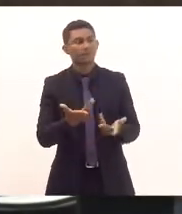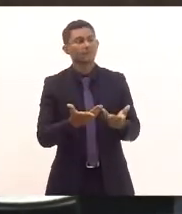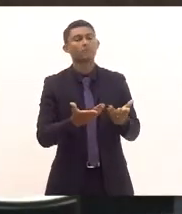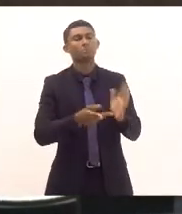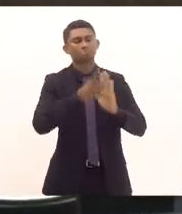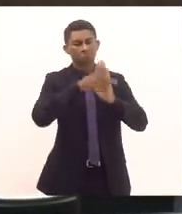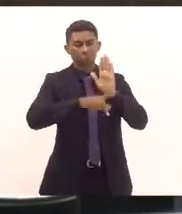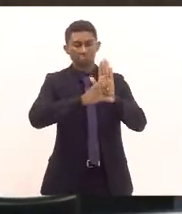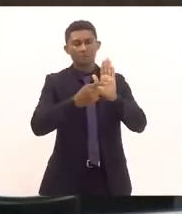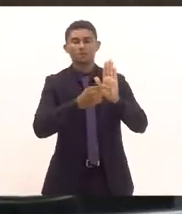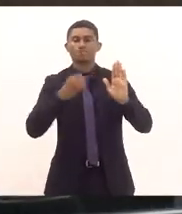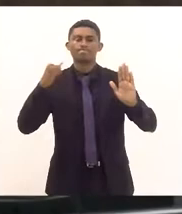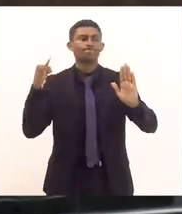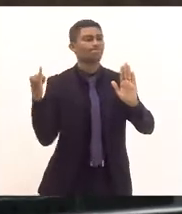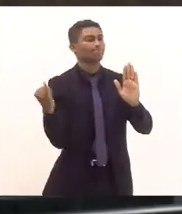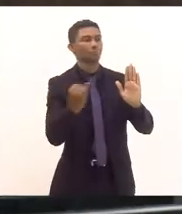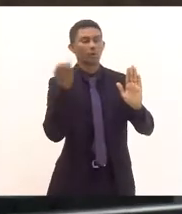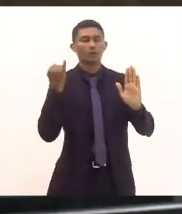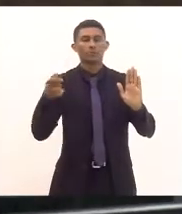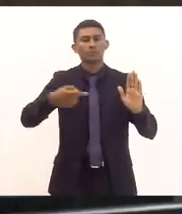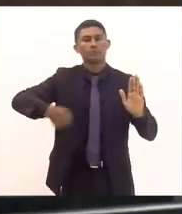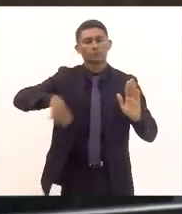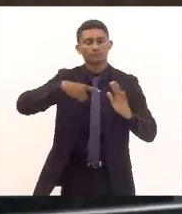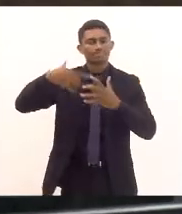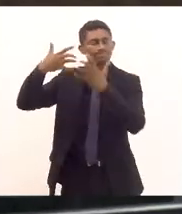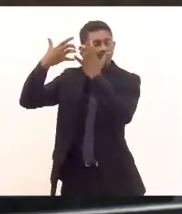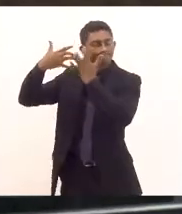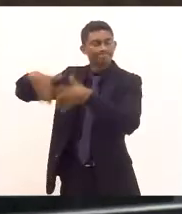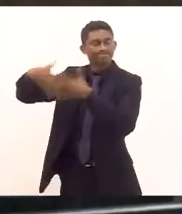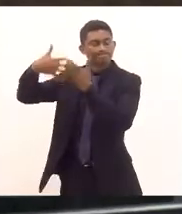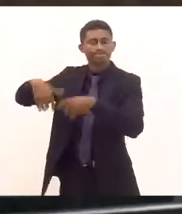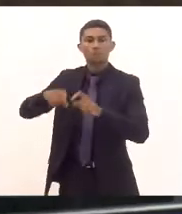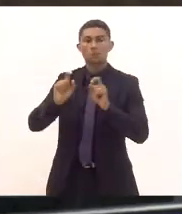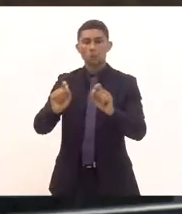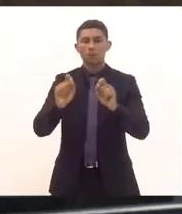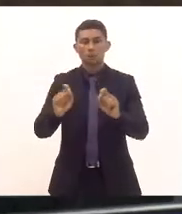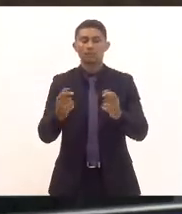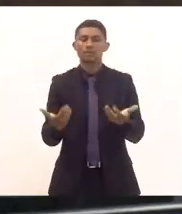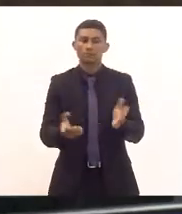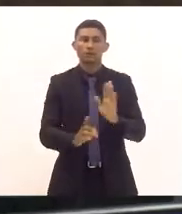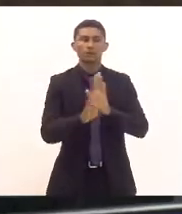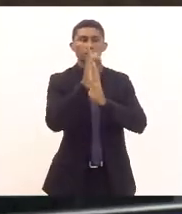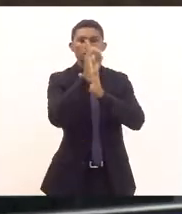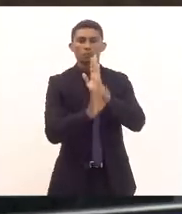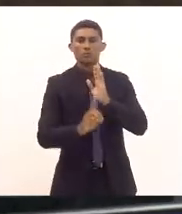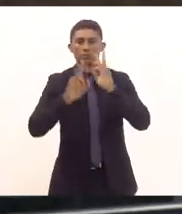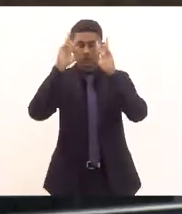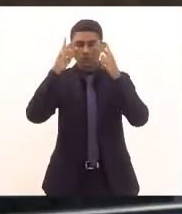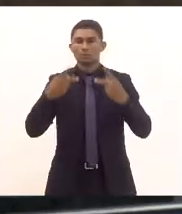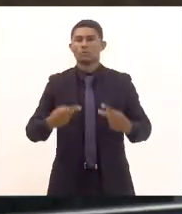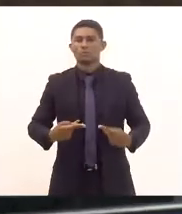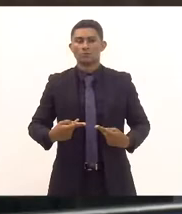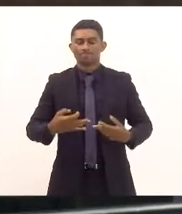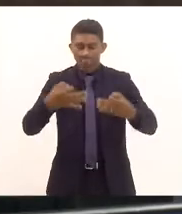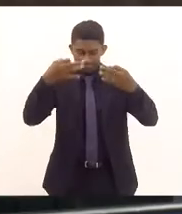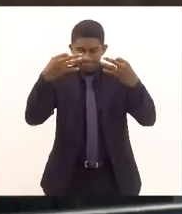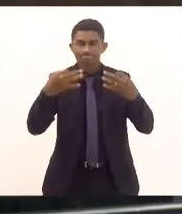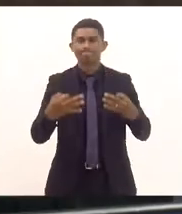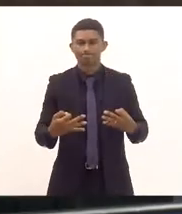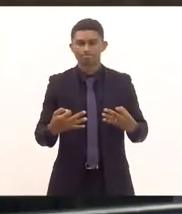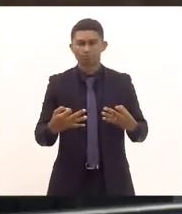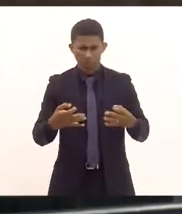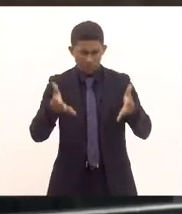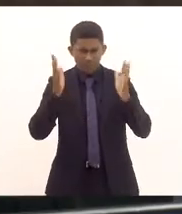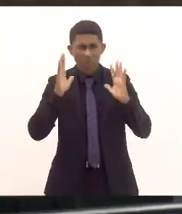importantíssimo E que nos traz uma reflexão do quanto que a garantia de direitos humanos ela não é algo que já tá